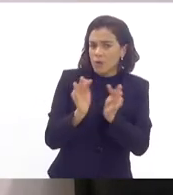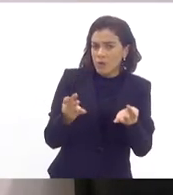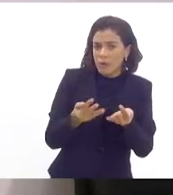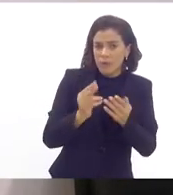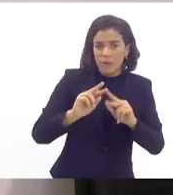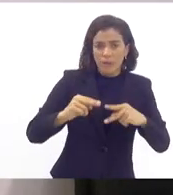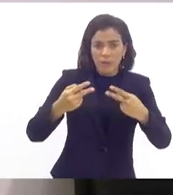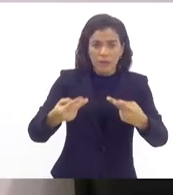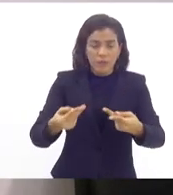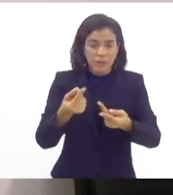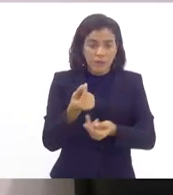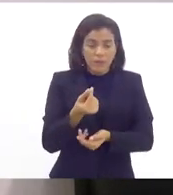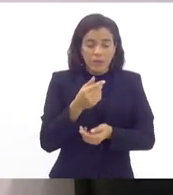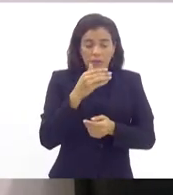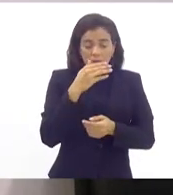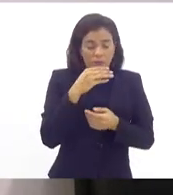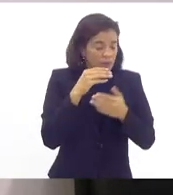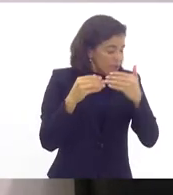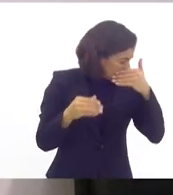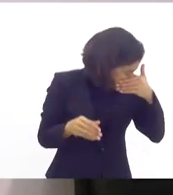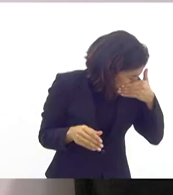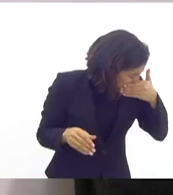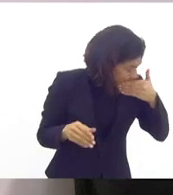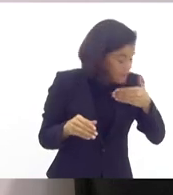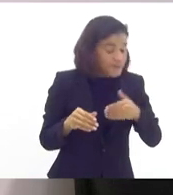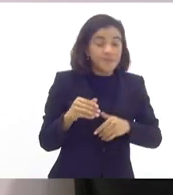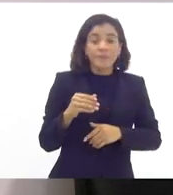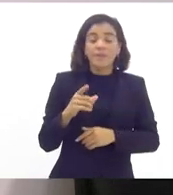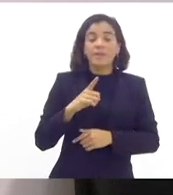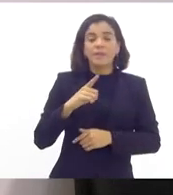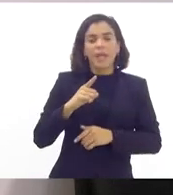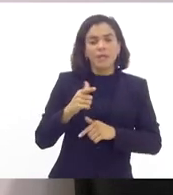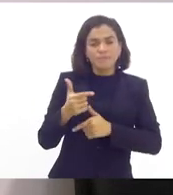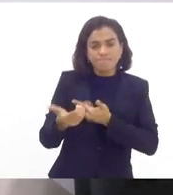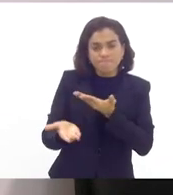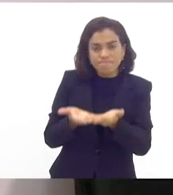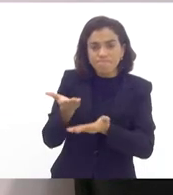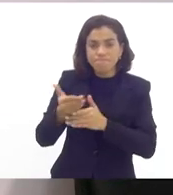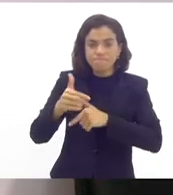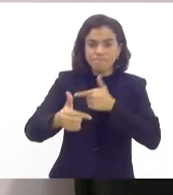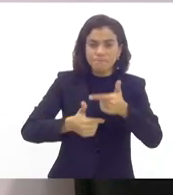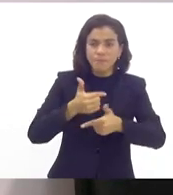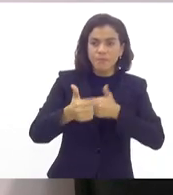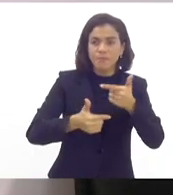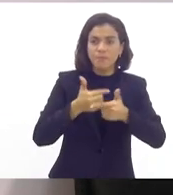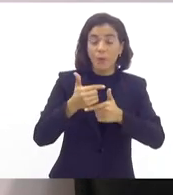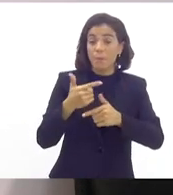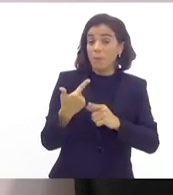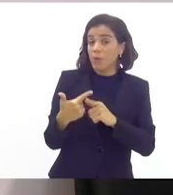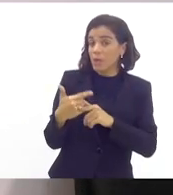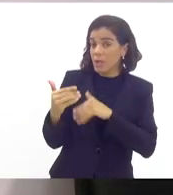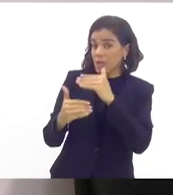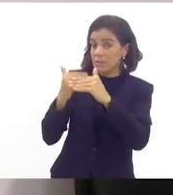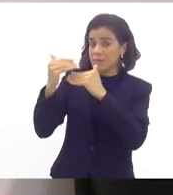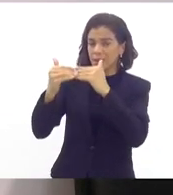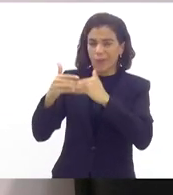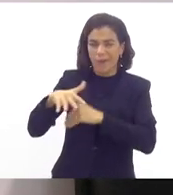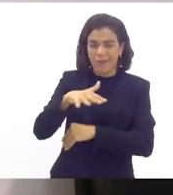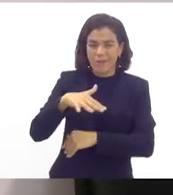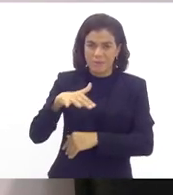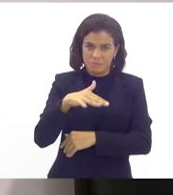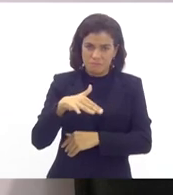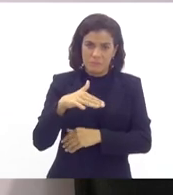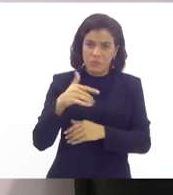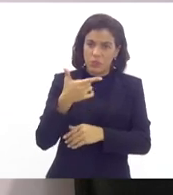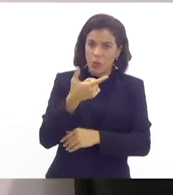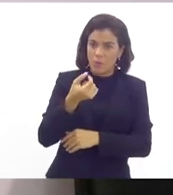naquelas situações em que há prestação de serviços, principalmente para o setor? O Simples cresceu muito a parte de serviços, né? De 18 para